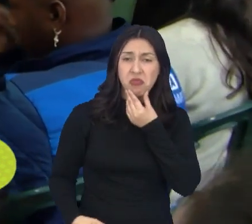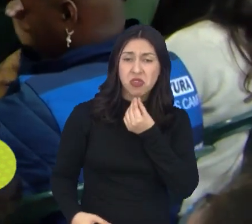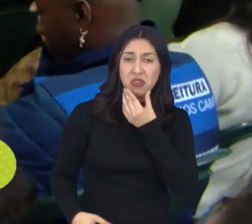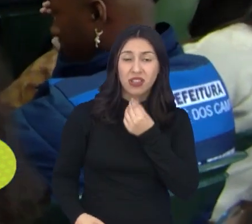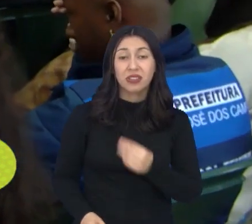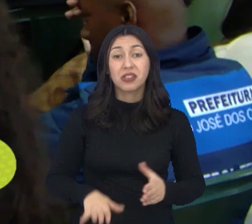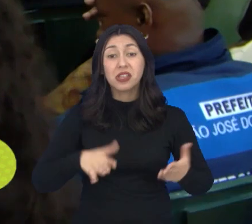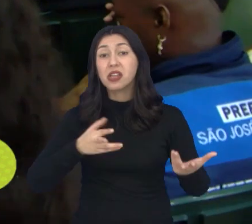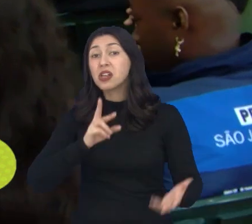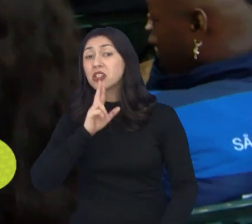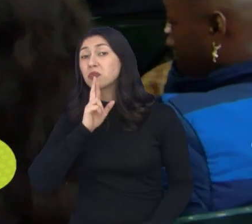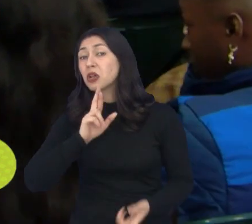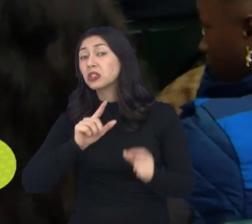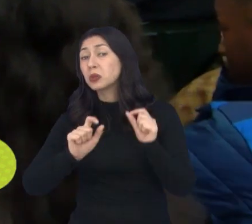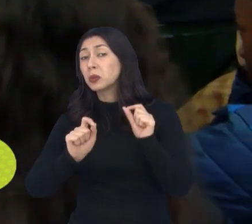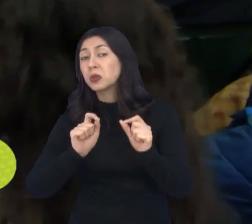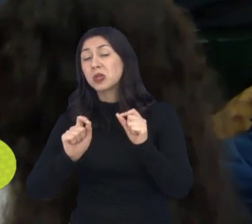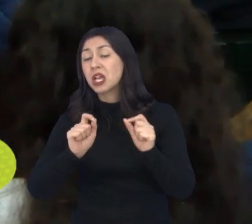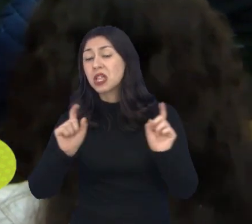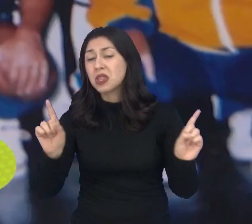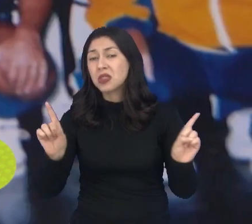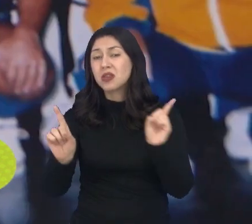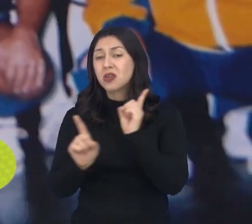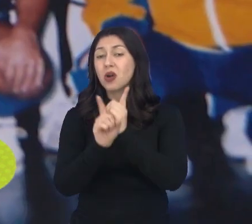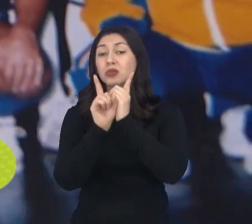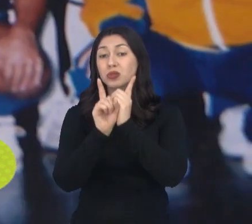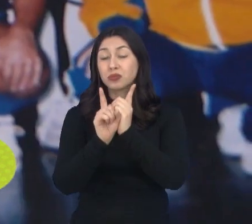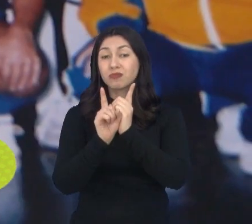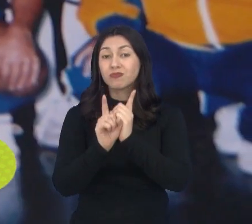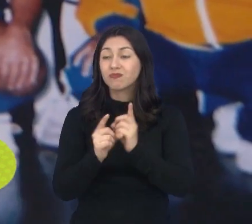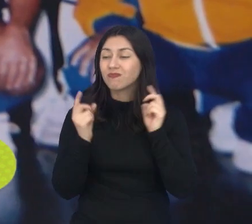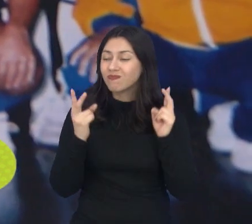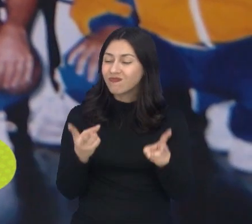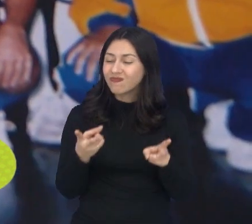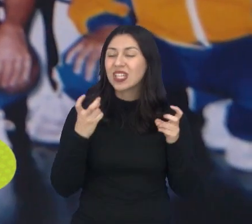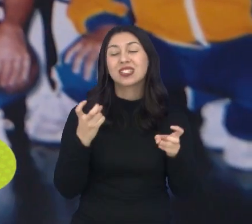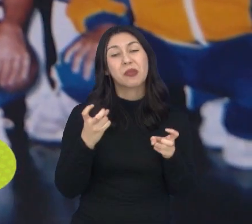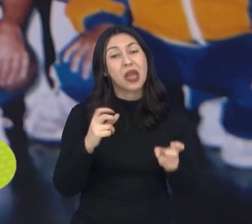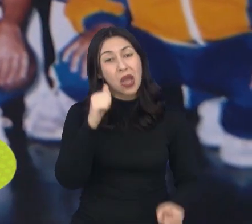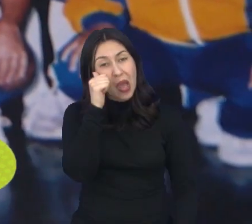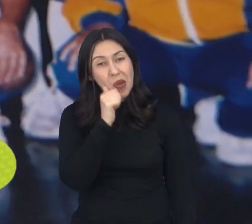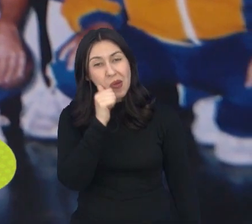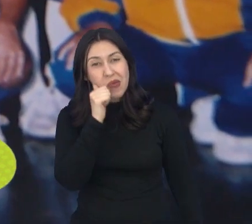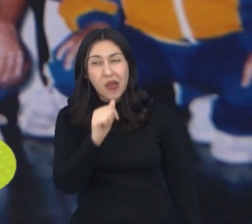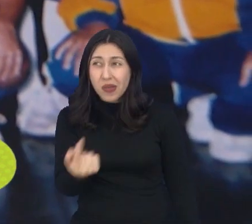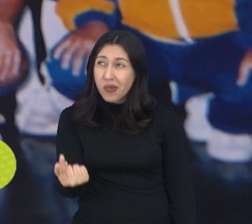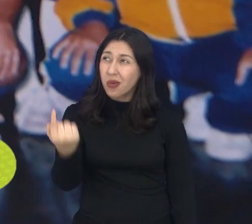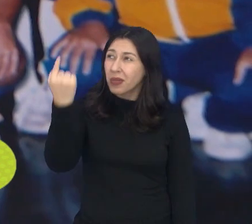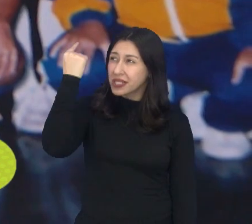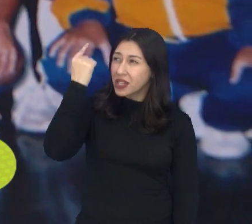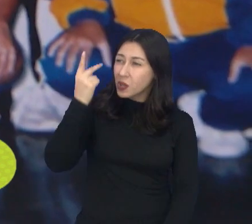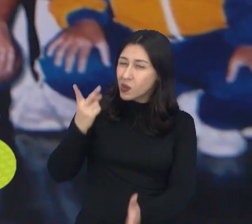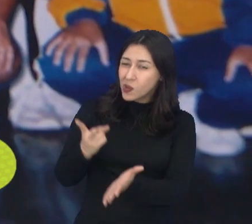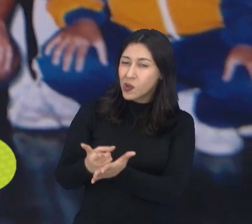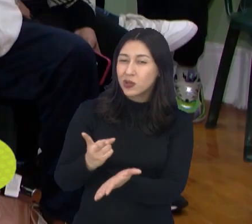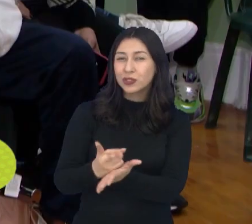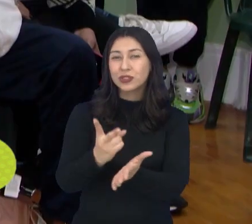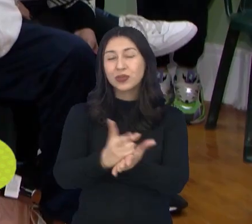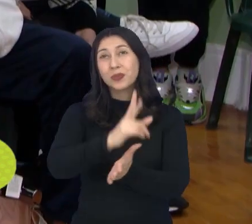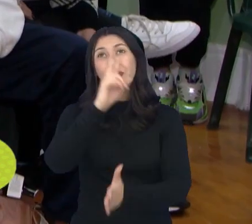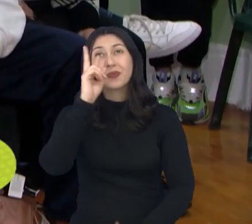desse encontro com as pioneiras do futebol feminino é a percepção de que aquelas jogadoras eternizadas nas fotos